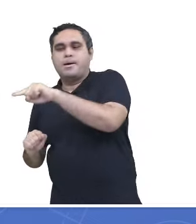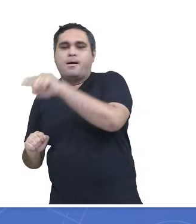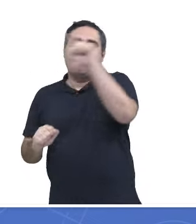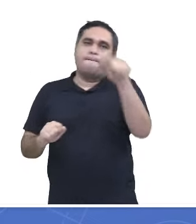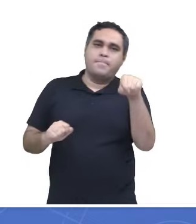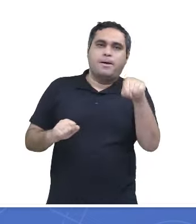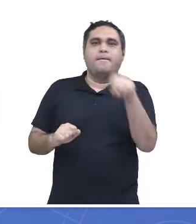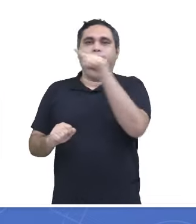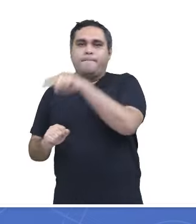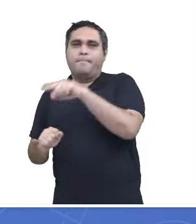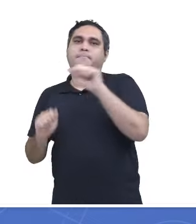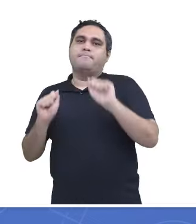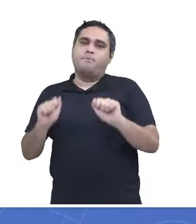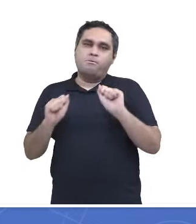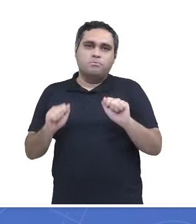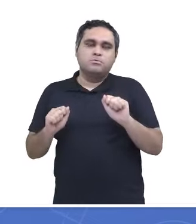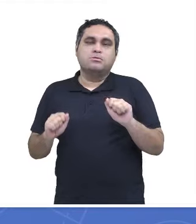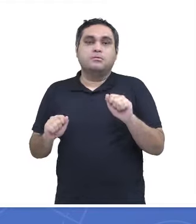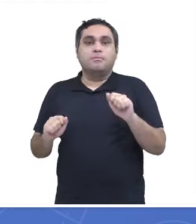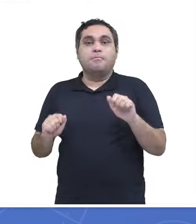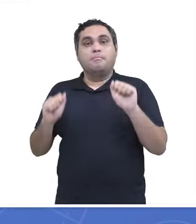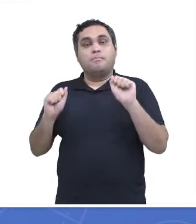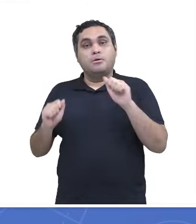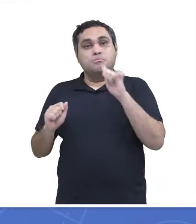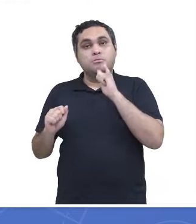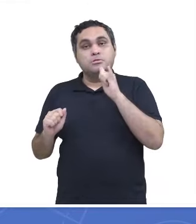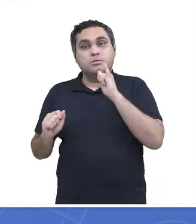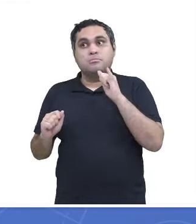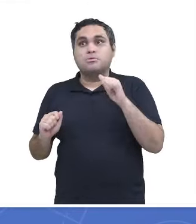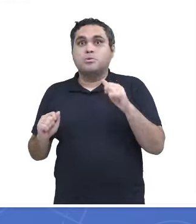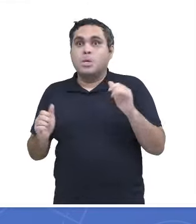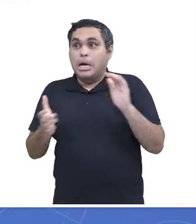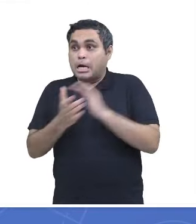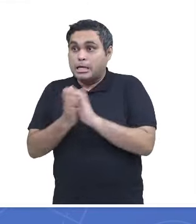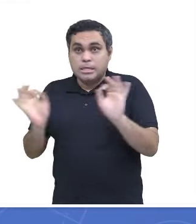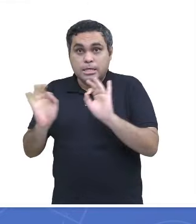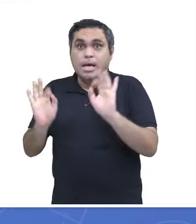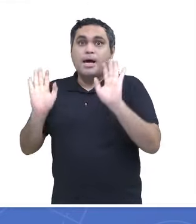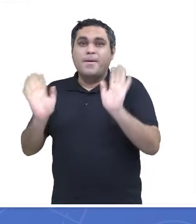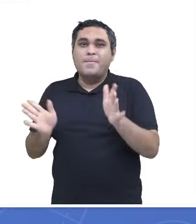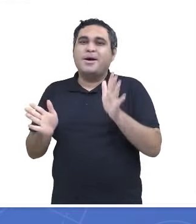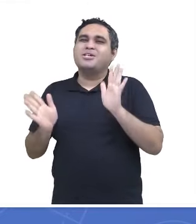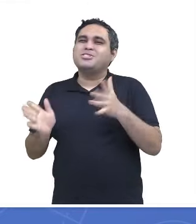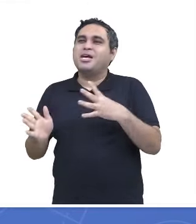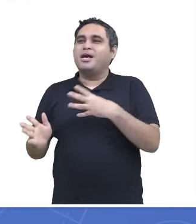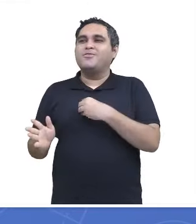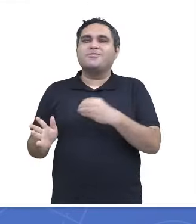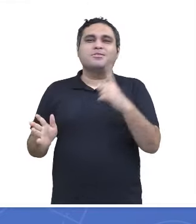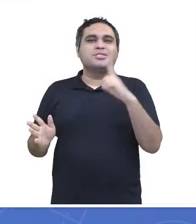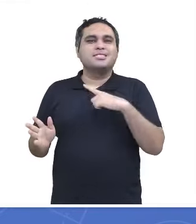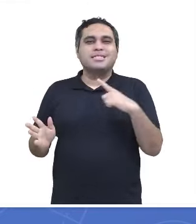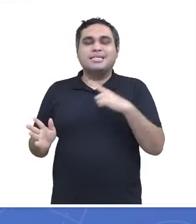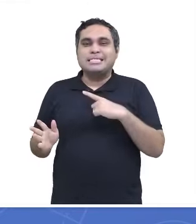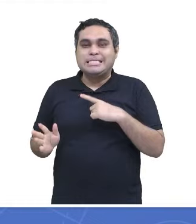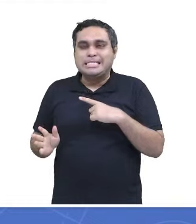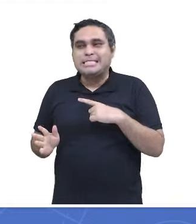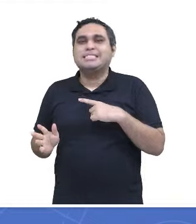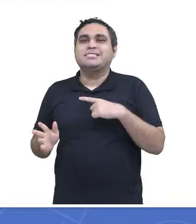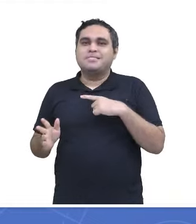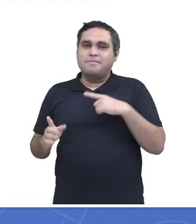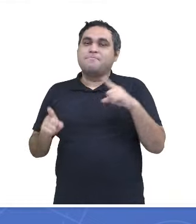podendo, por exemplo, os filhos virem antes do casamento, o casamento antes da inserção no mercado